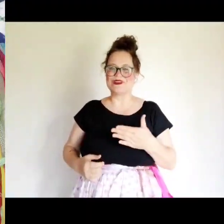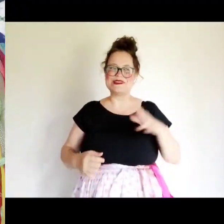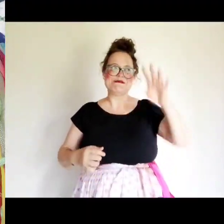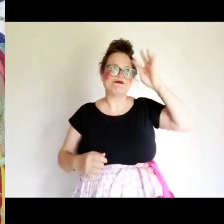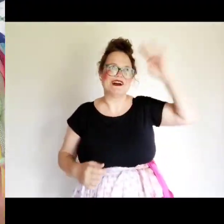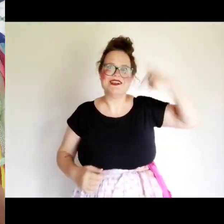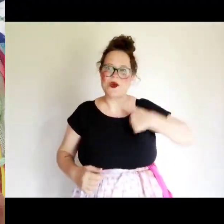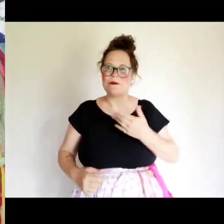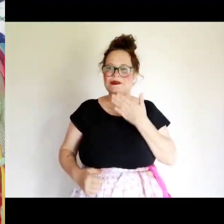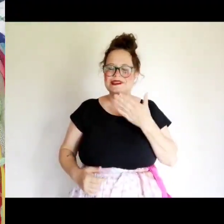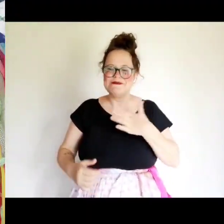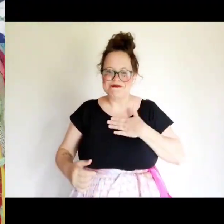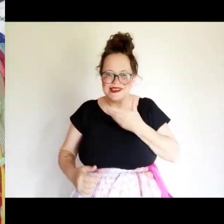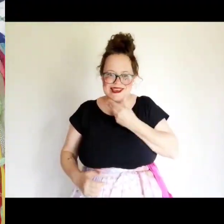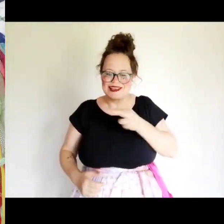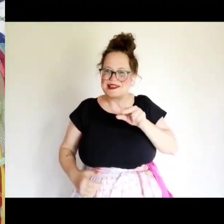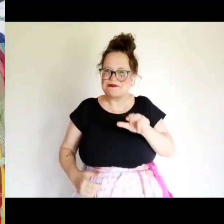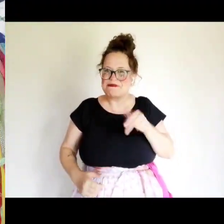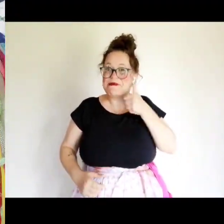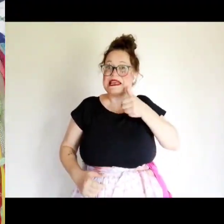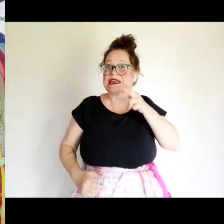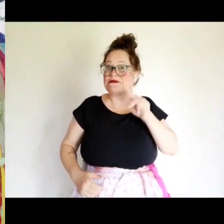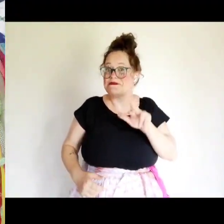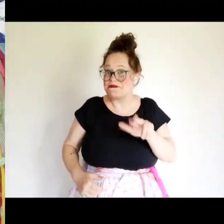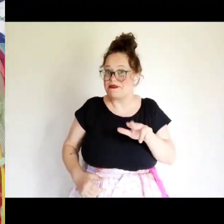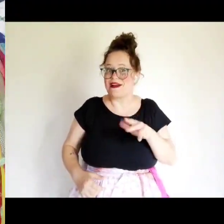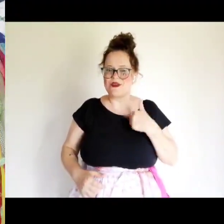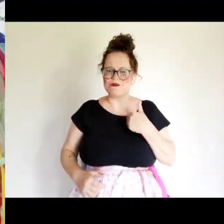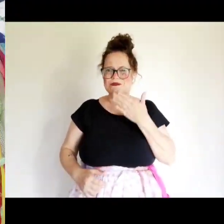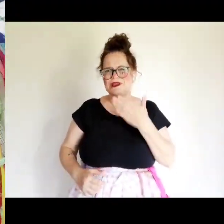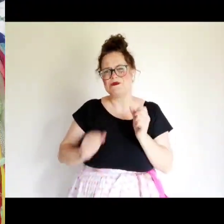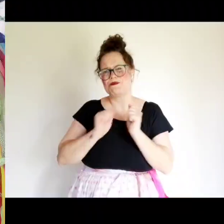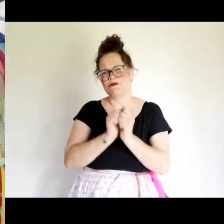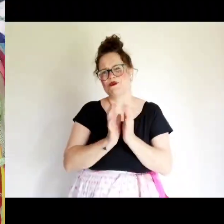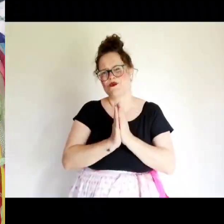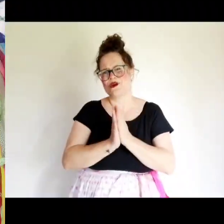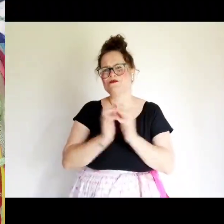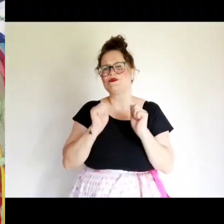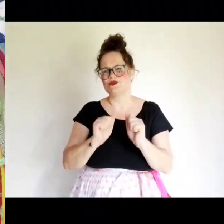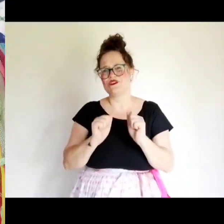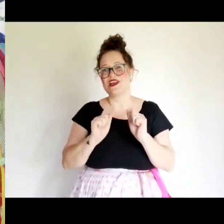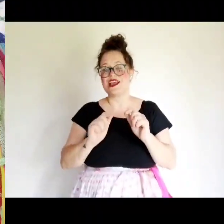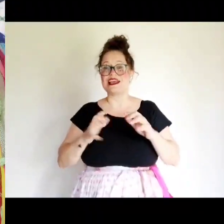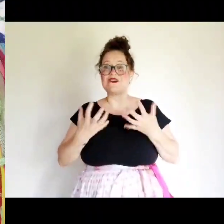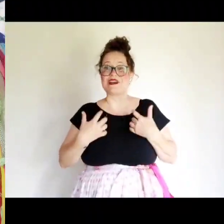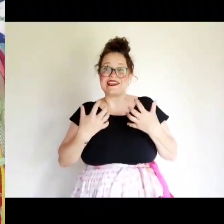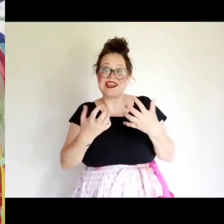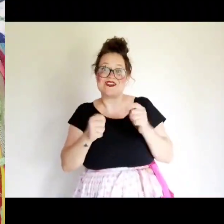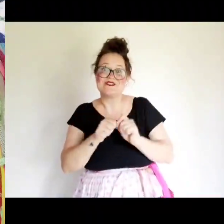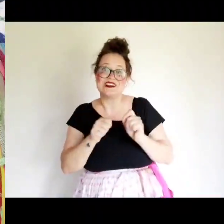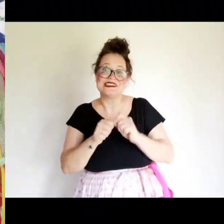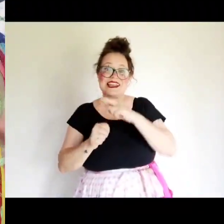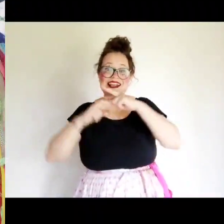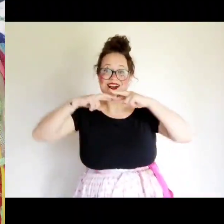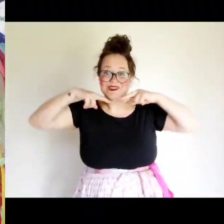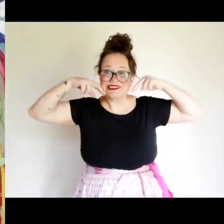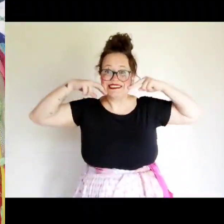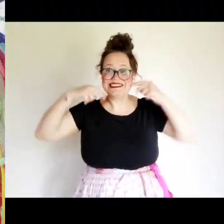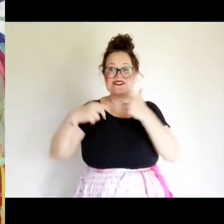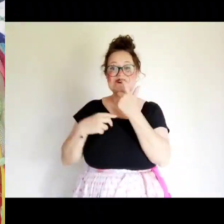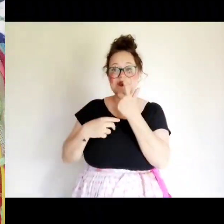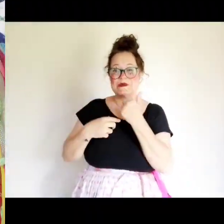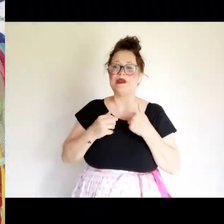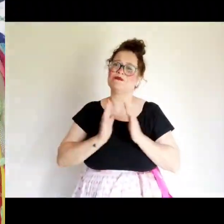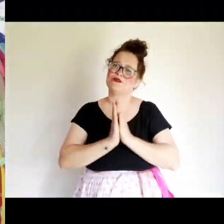pedi para minha irmã para fazer, porque a Humília é feminina, né? Então ela tinha que ter uma calcinha. Imagina, eu pedi para minha irmã fazer uma